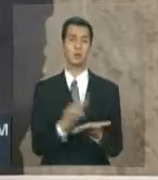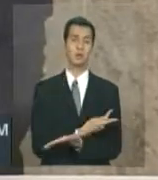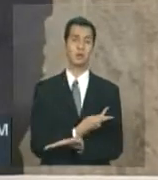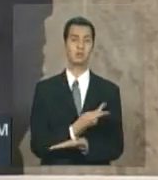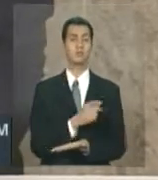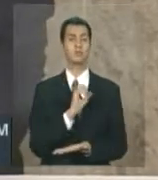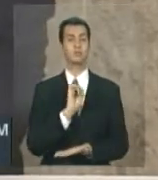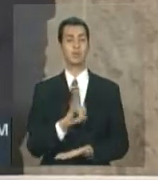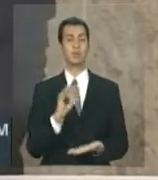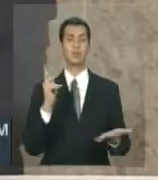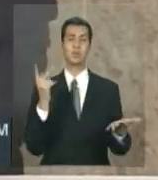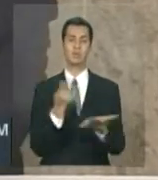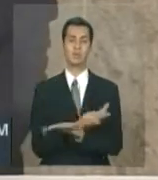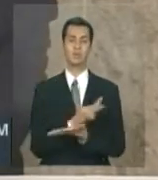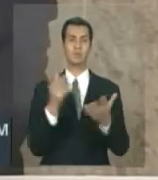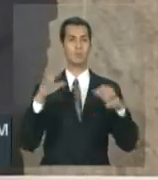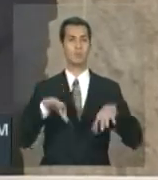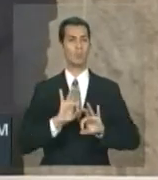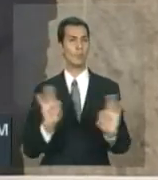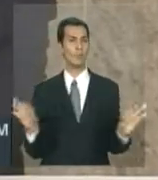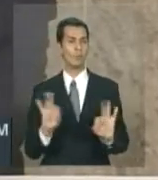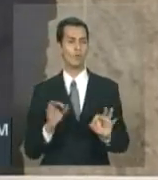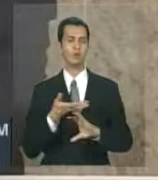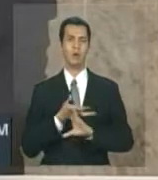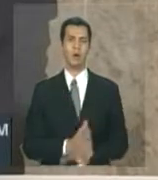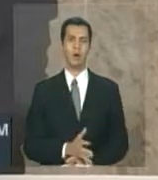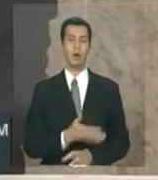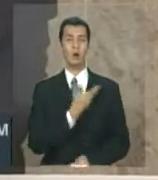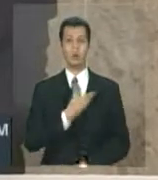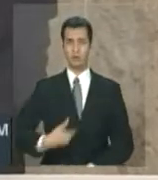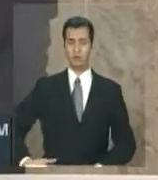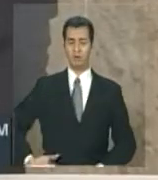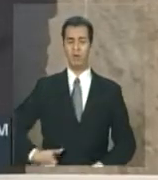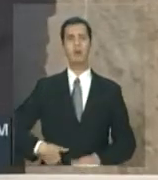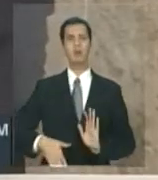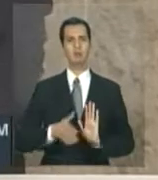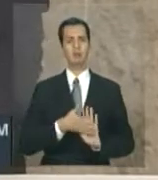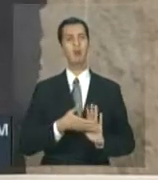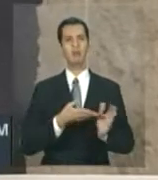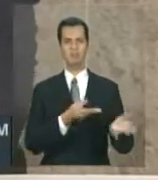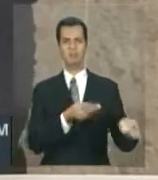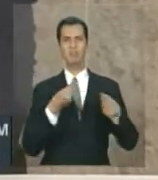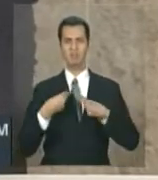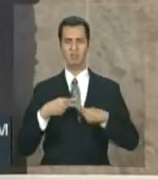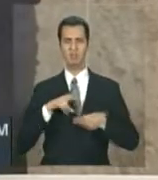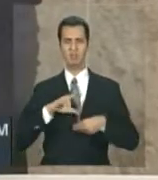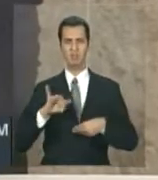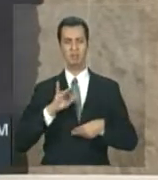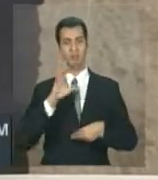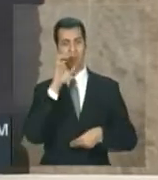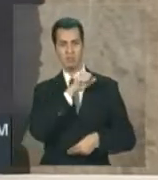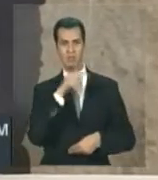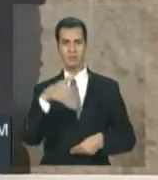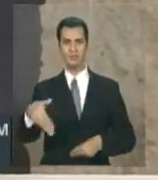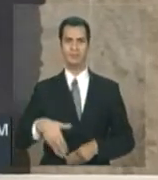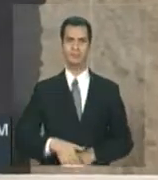forem atingidos. O governador ficou de me encaminhar isso o mais rápido possível. Ok?